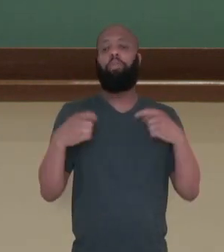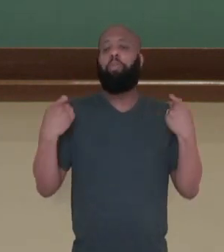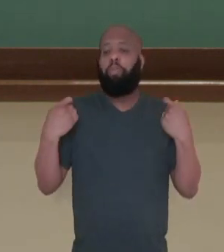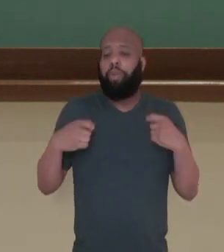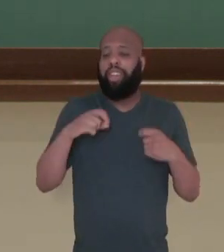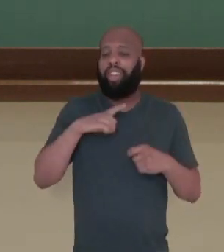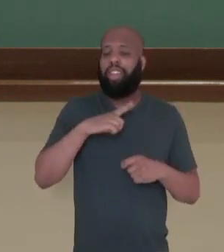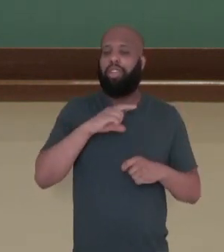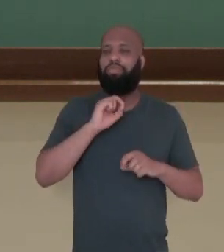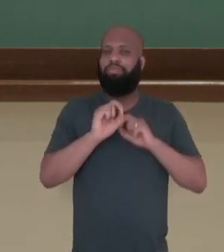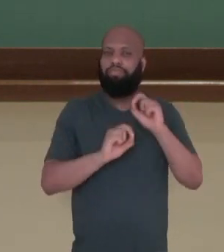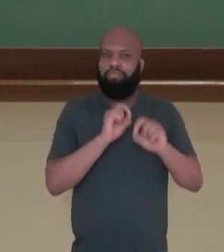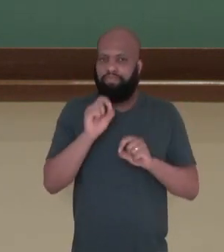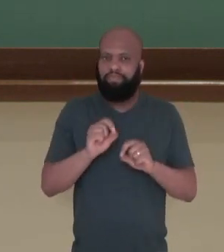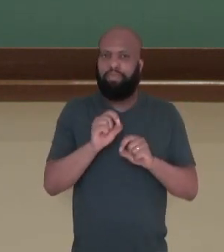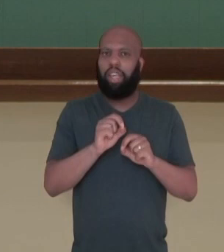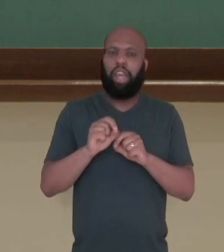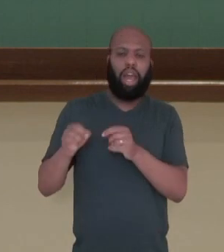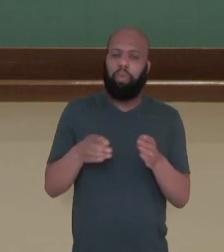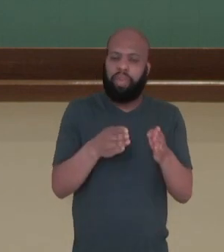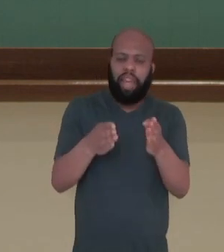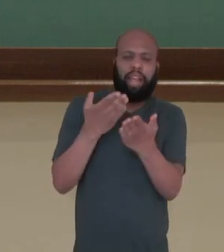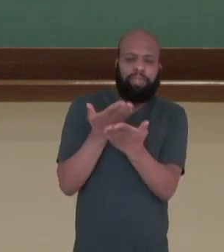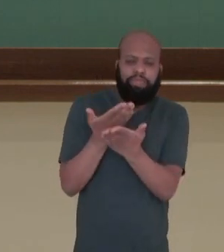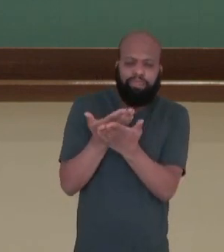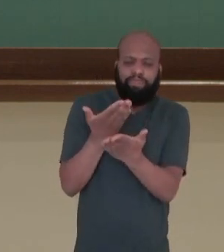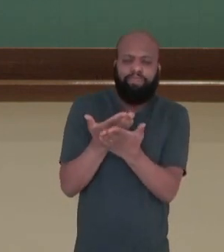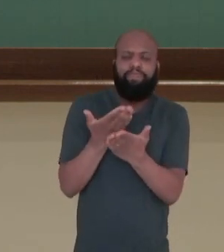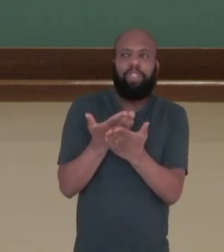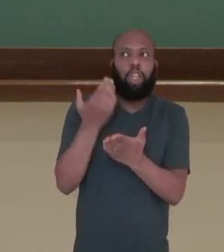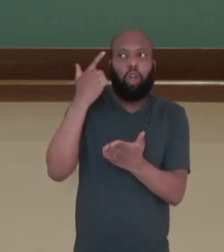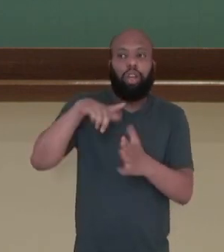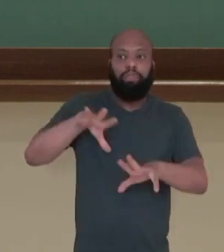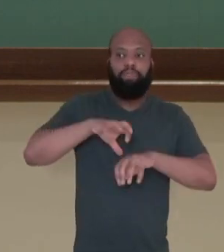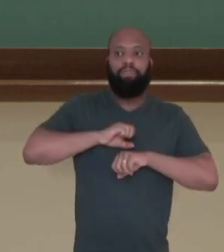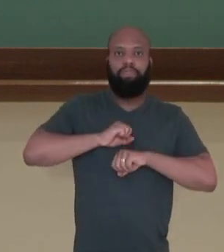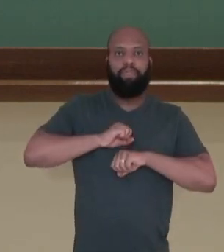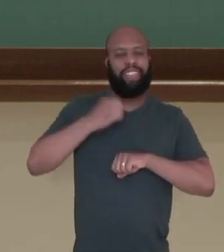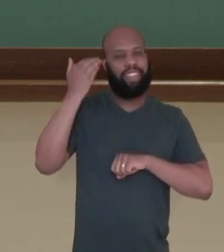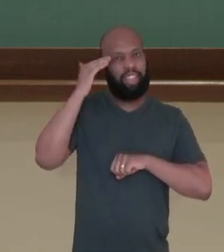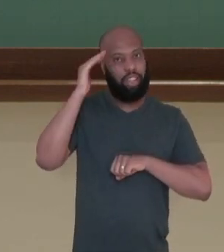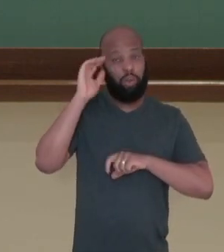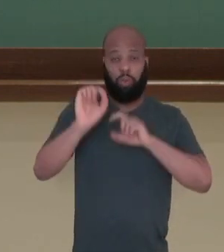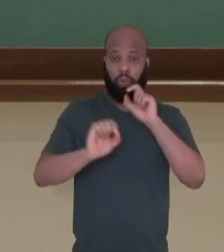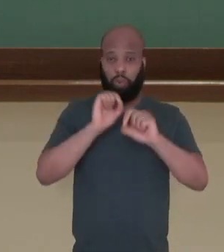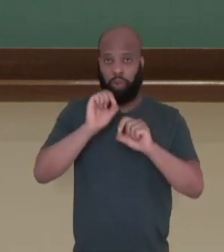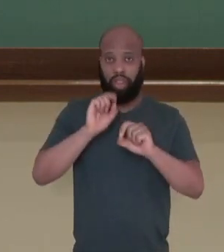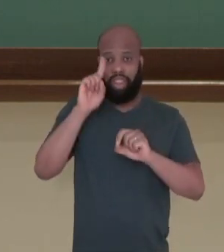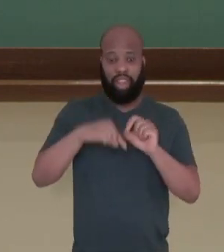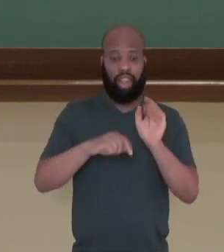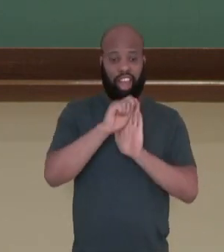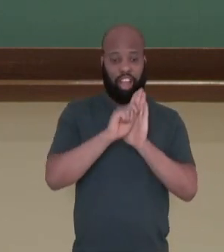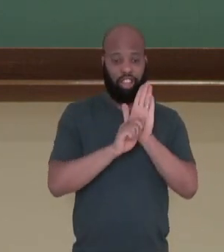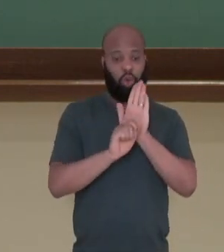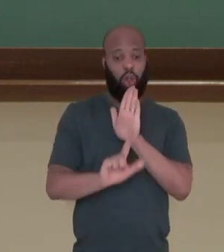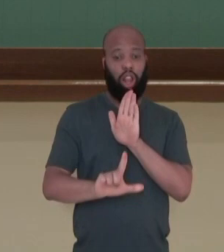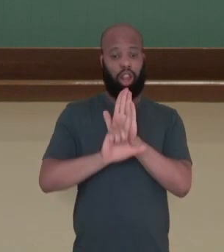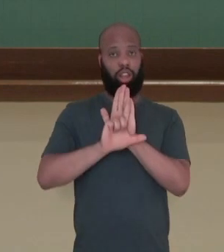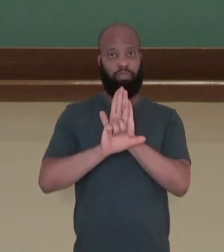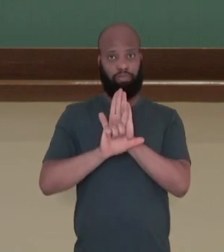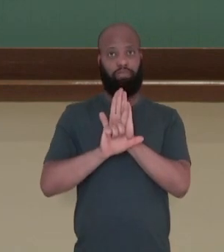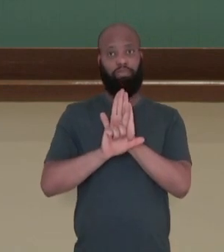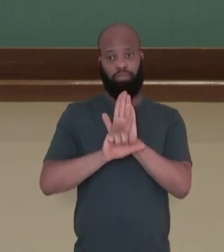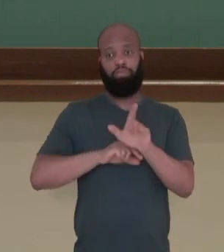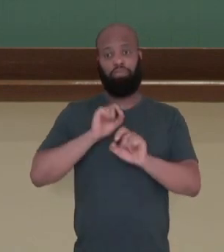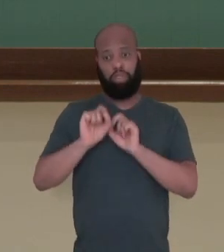uma caminhada para que possamos aprender e nos apropriar desse gênero, que são os artigos de lei, né, que constituem aí